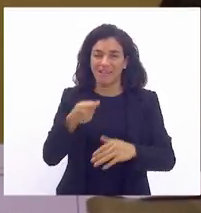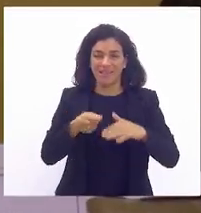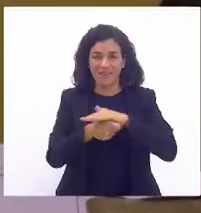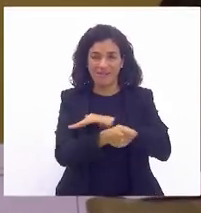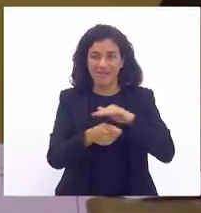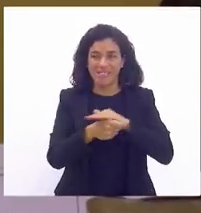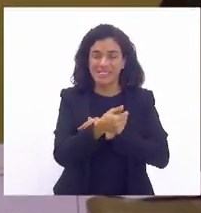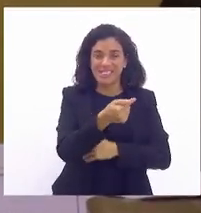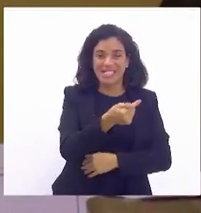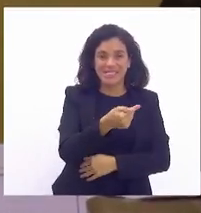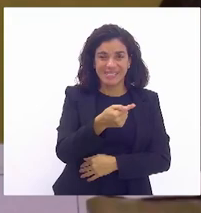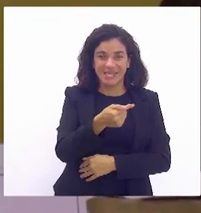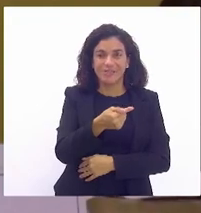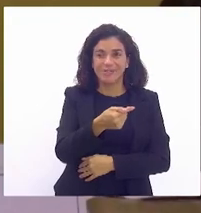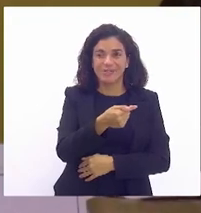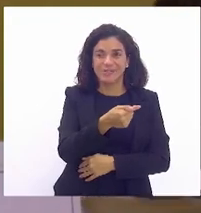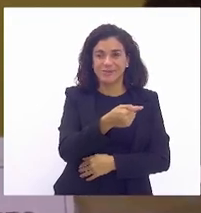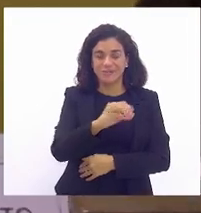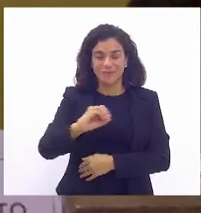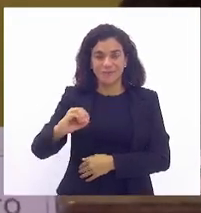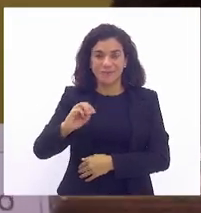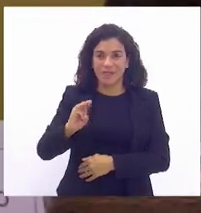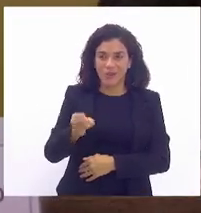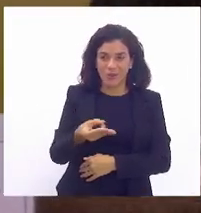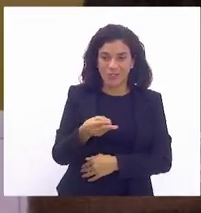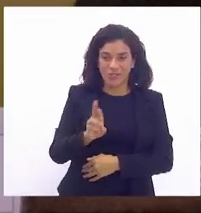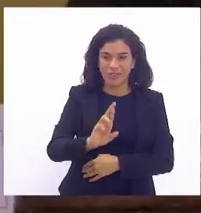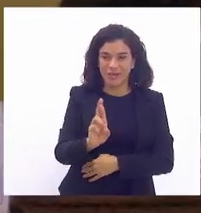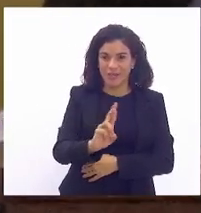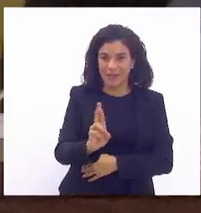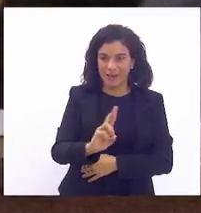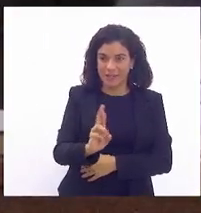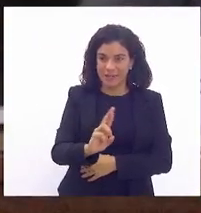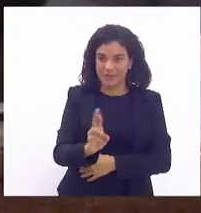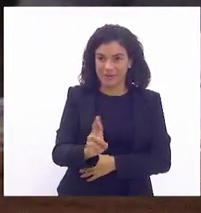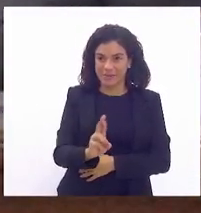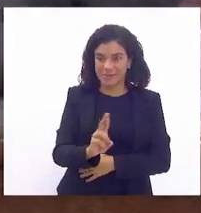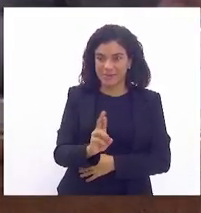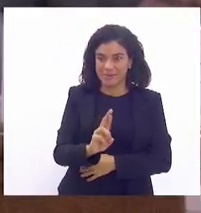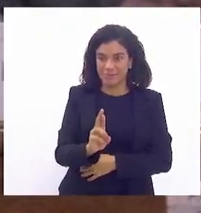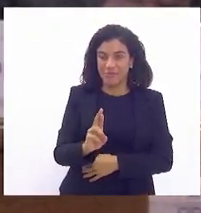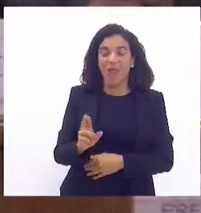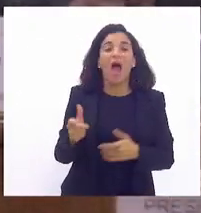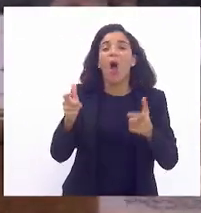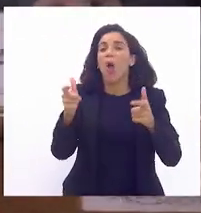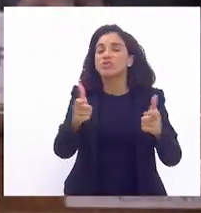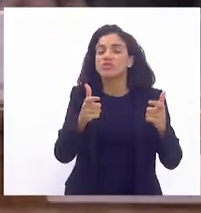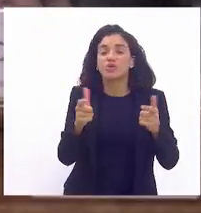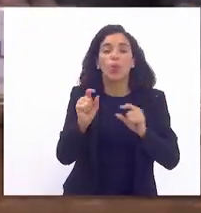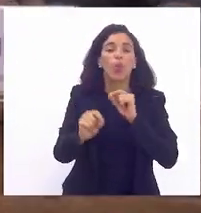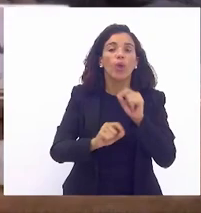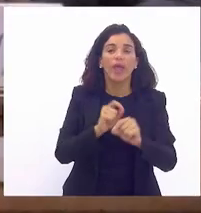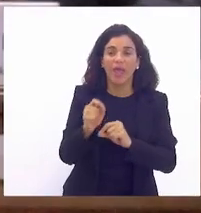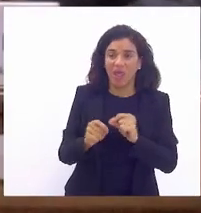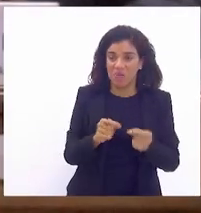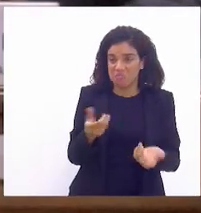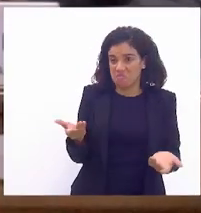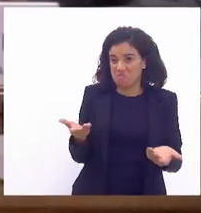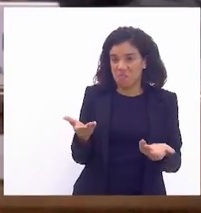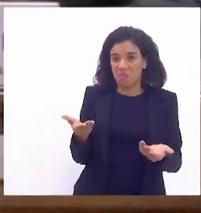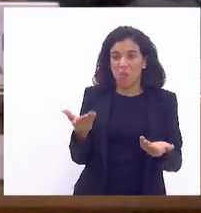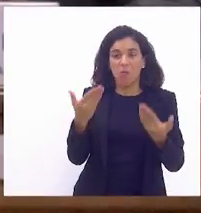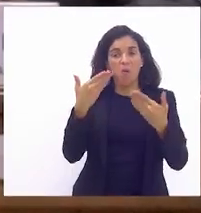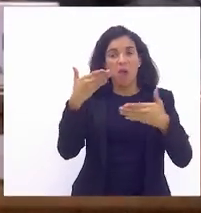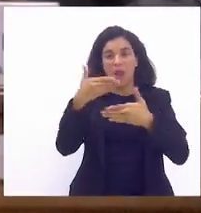770 milhões de reais, sei lá com o quê, porque o que eu vi foi a